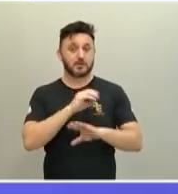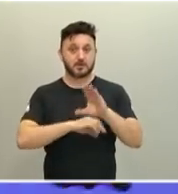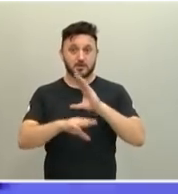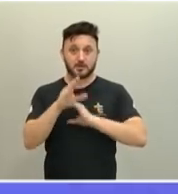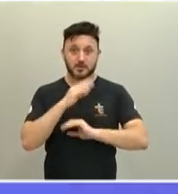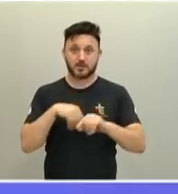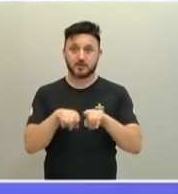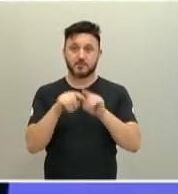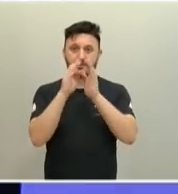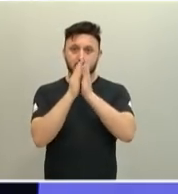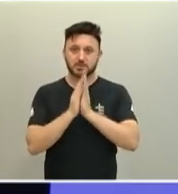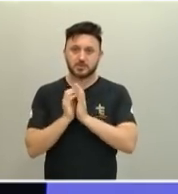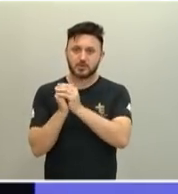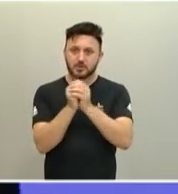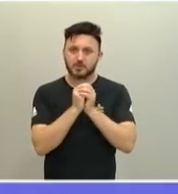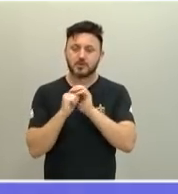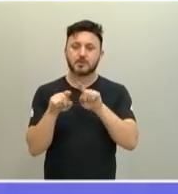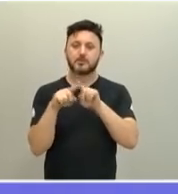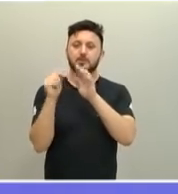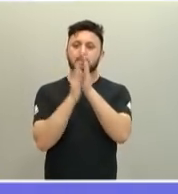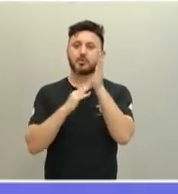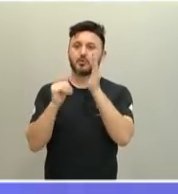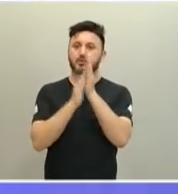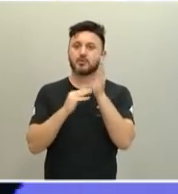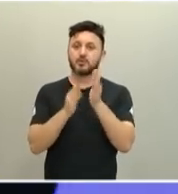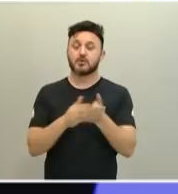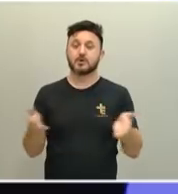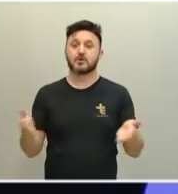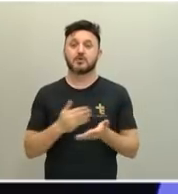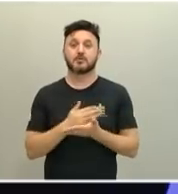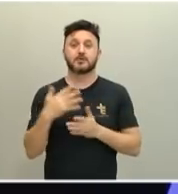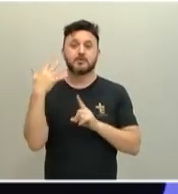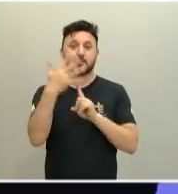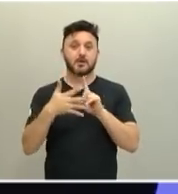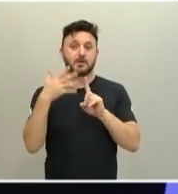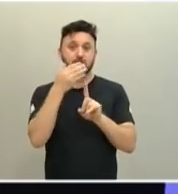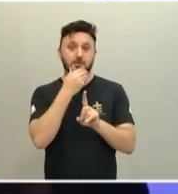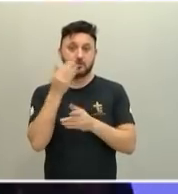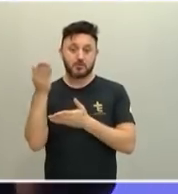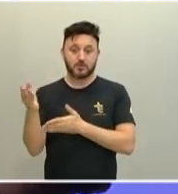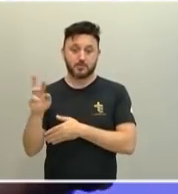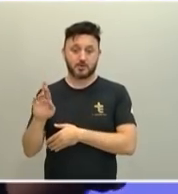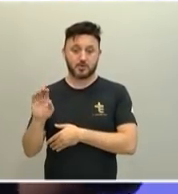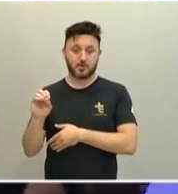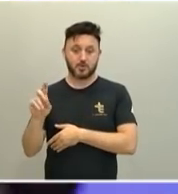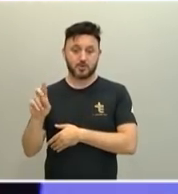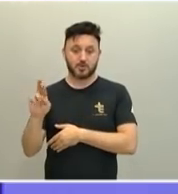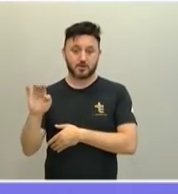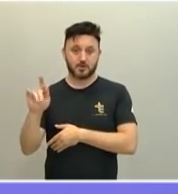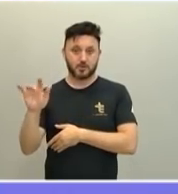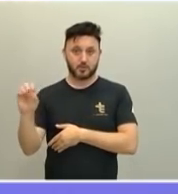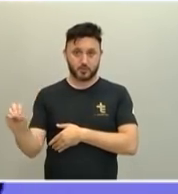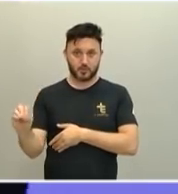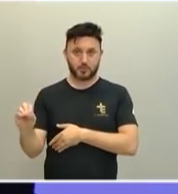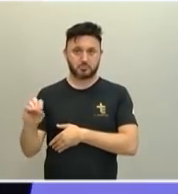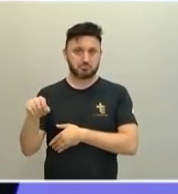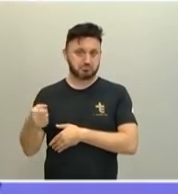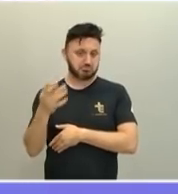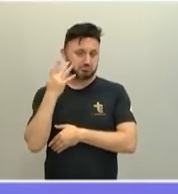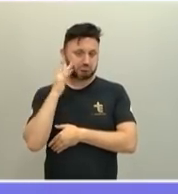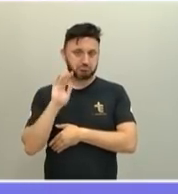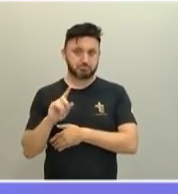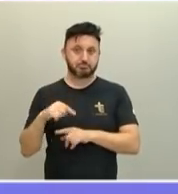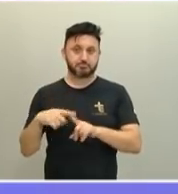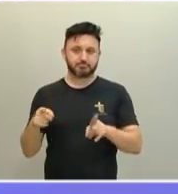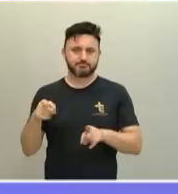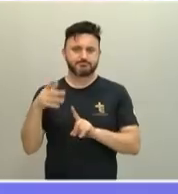assim? Ela falou assim, ah, eu tenho sonho, eu quero casar. Ué, você está endereçando isso a alguém? Ela falou assim, não, por enquanto está tudo aqui